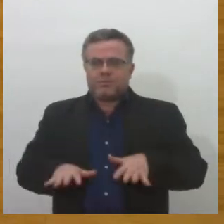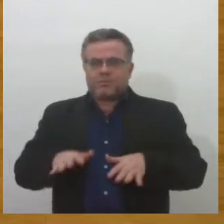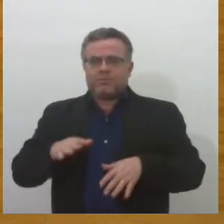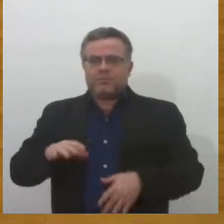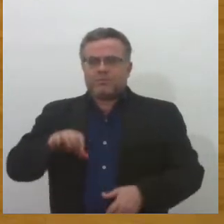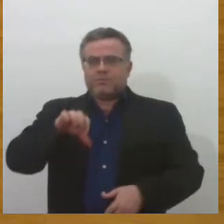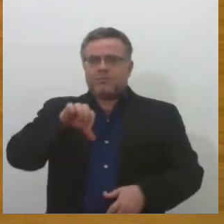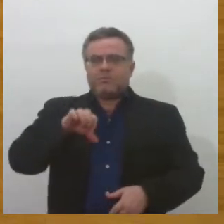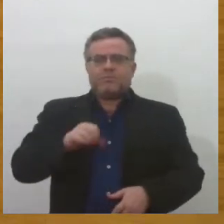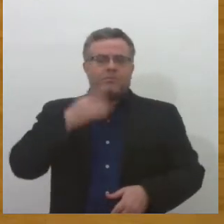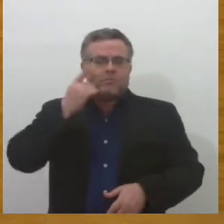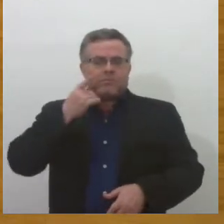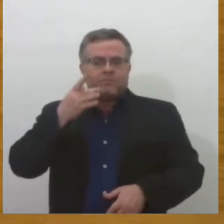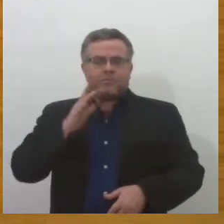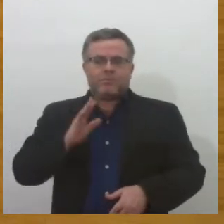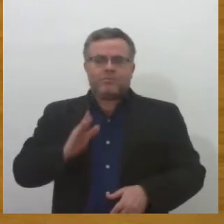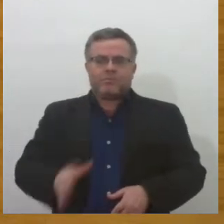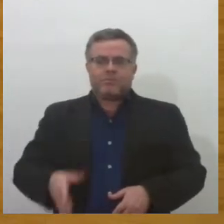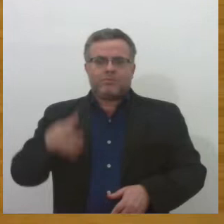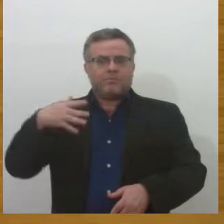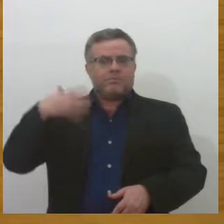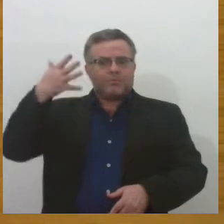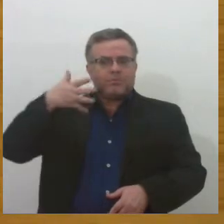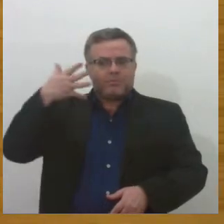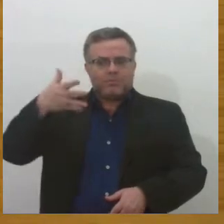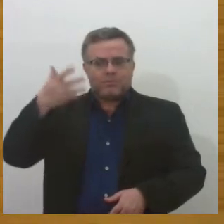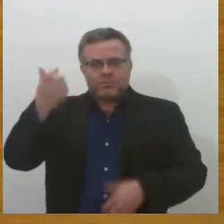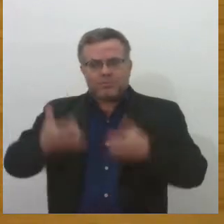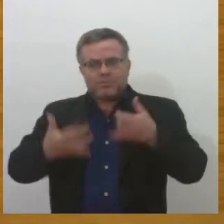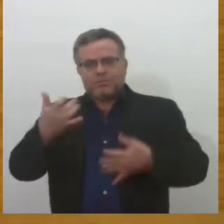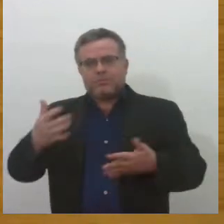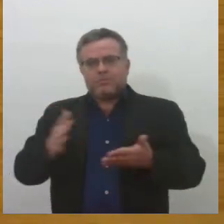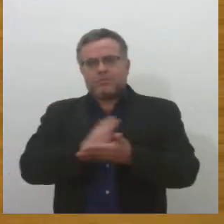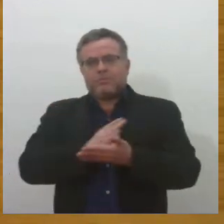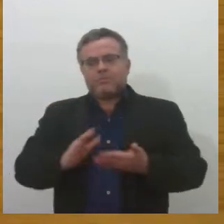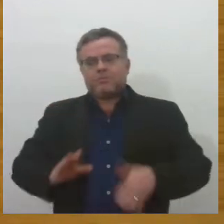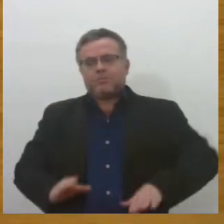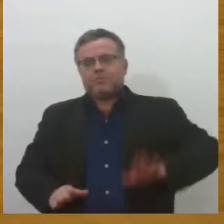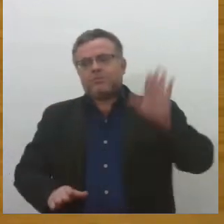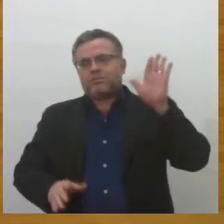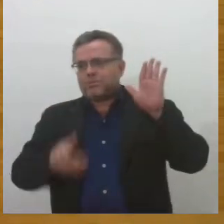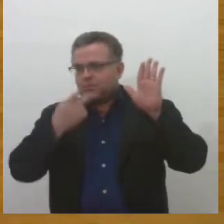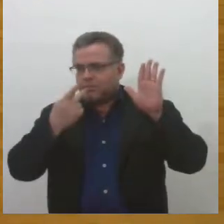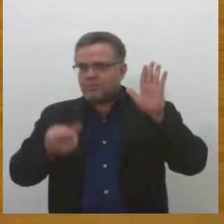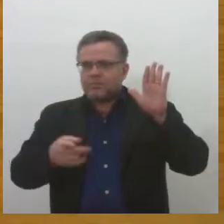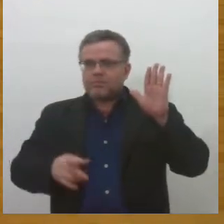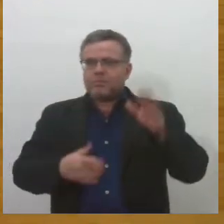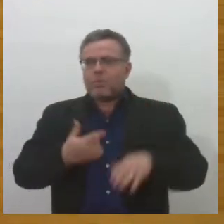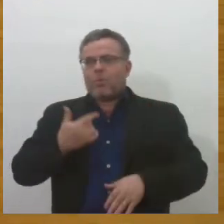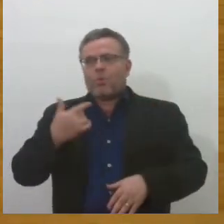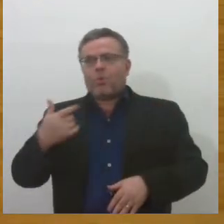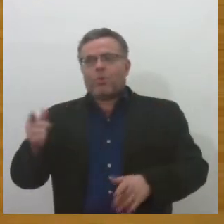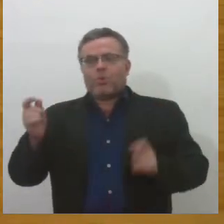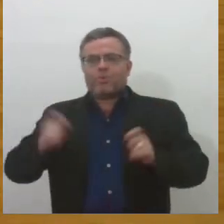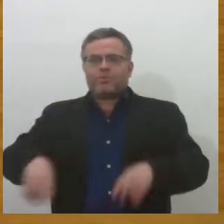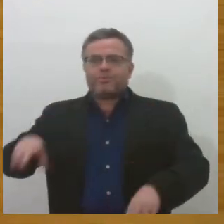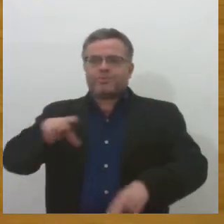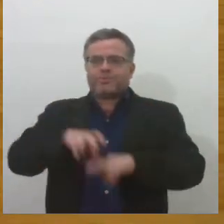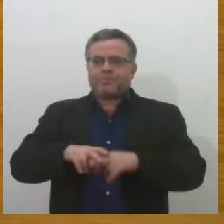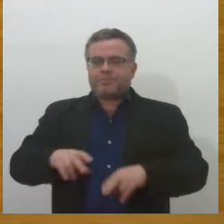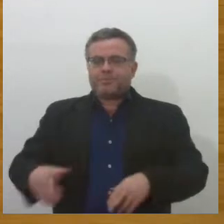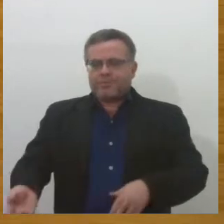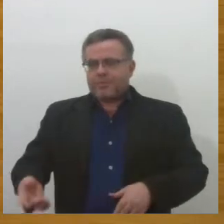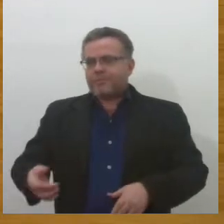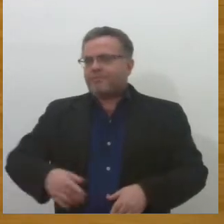nove deputados estaduais se pronunciaram alguns fizeram uso da palavra na Tribuna outro se manifestaram